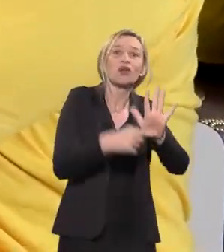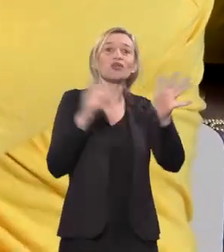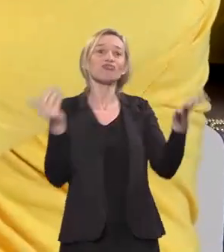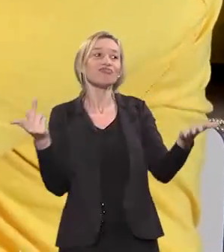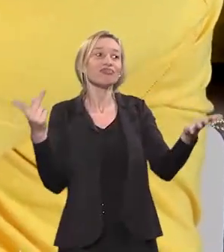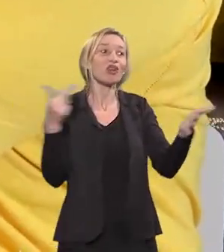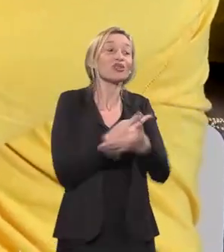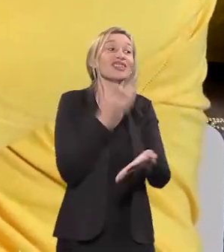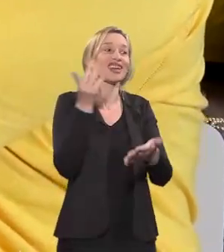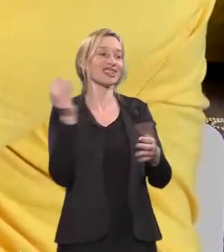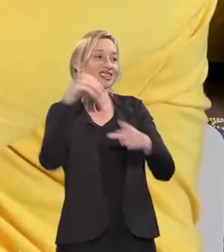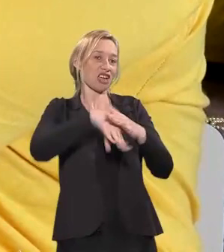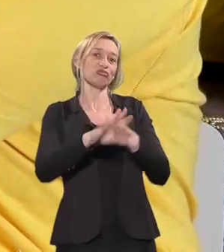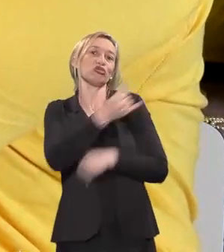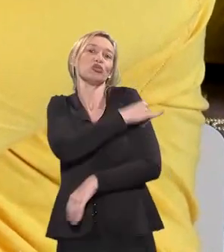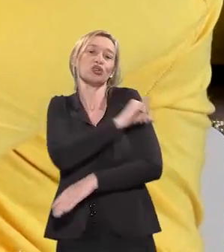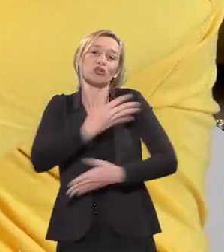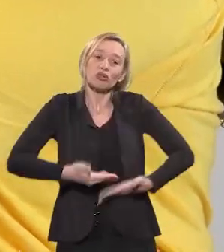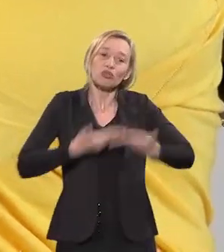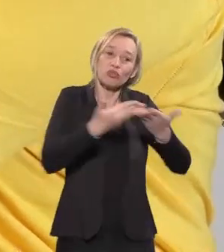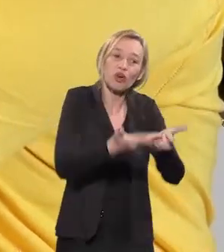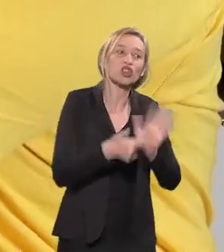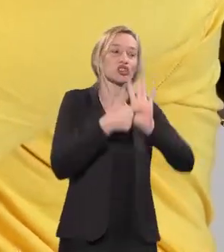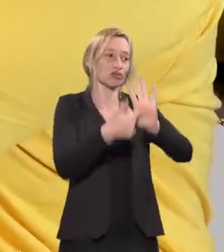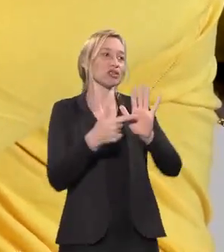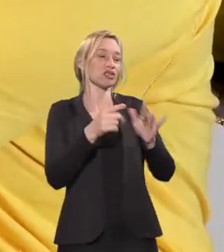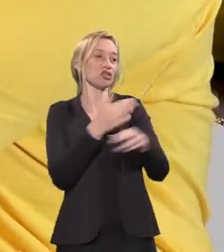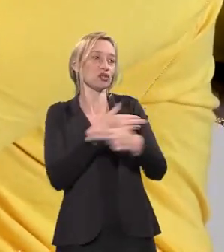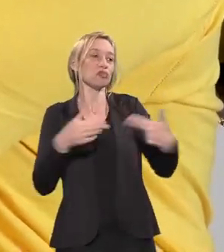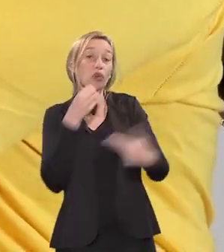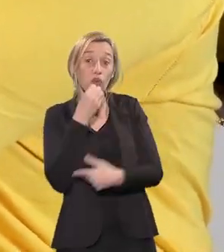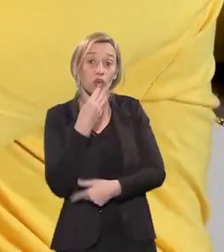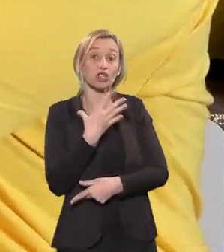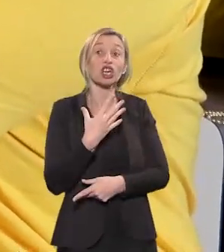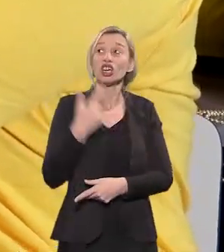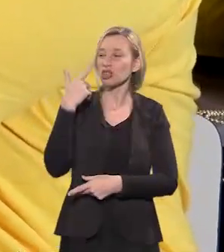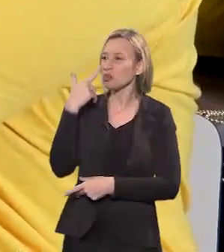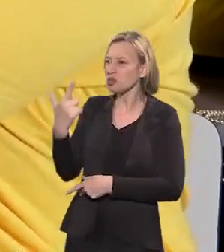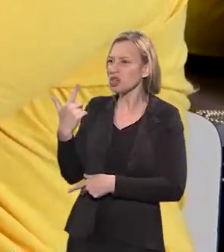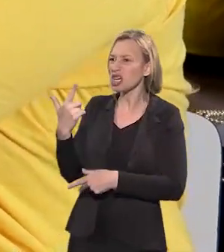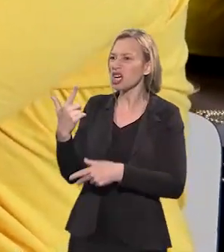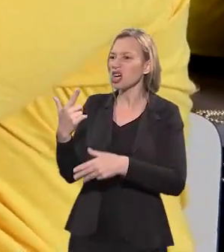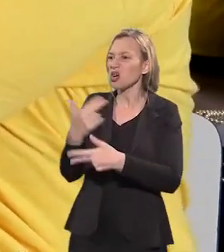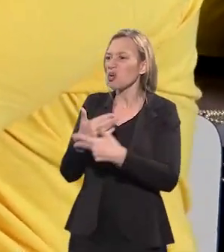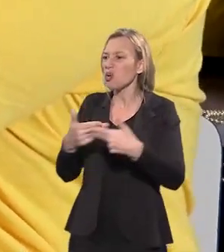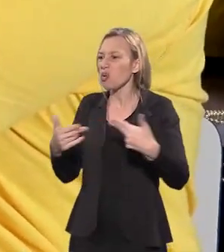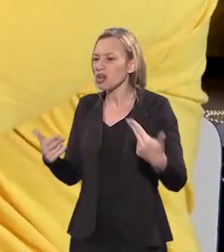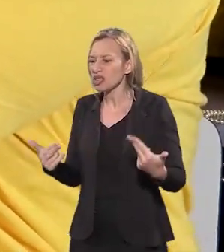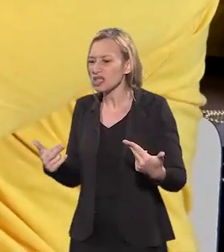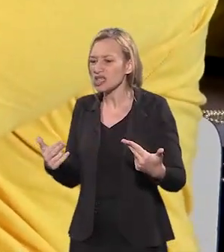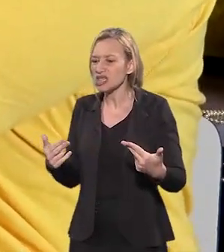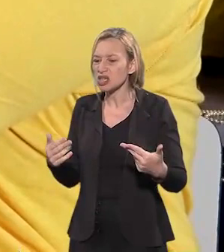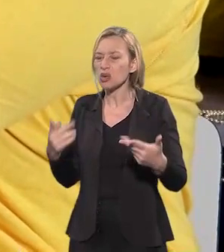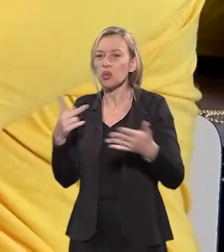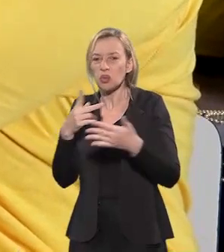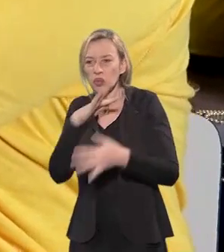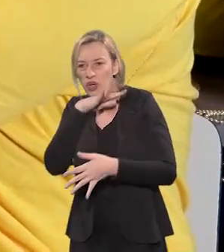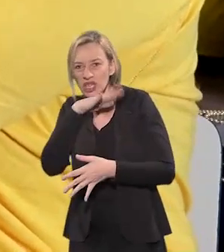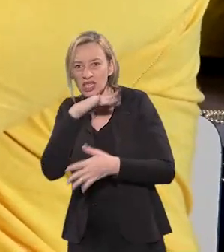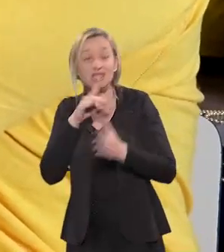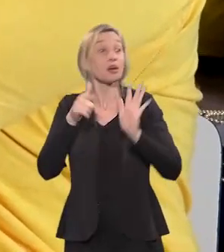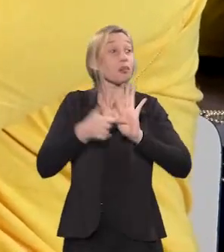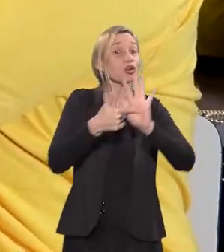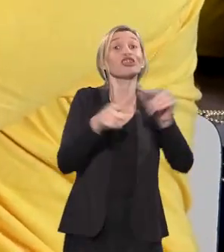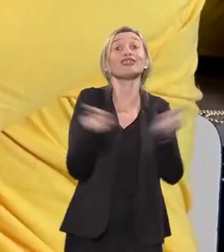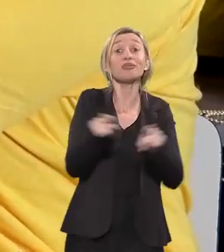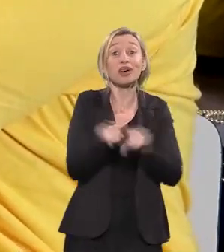um Rio que acontece, né, um Rio que transmite coisas boas. A gente está tão acostumado a ver só aquilo que a gente não tem, né? Eu acho que está na